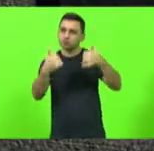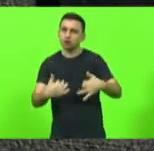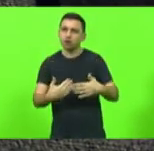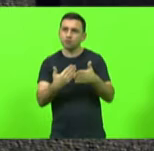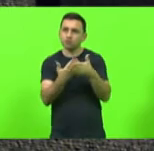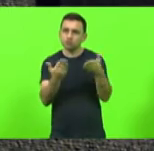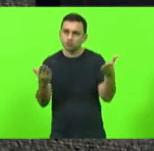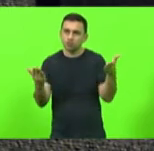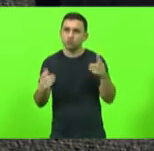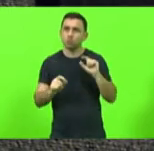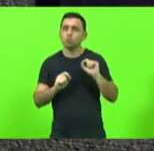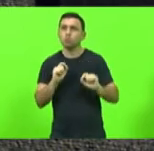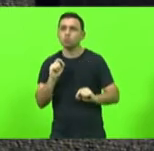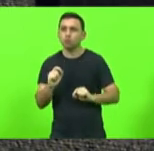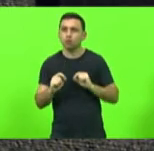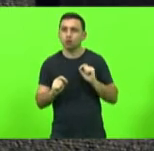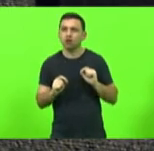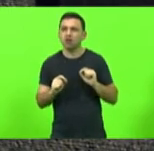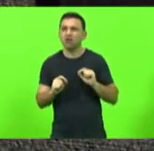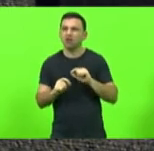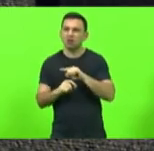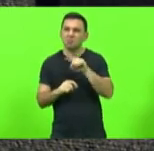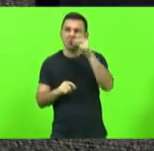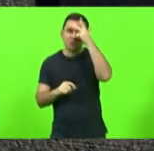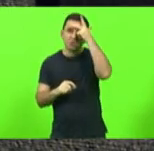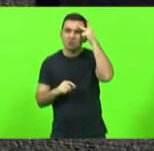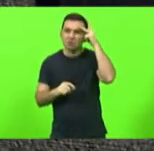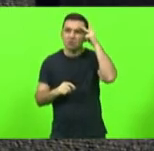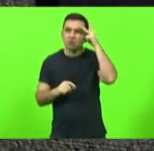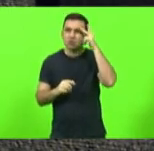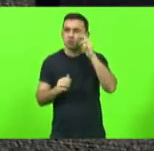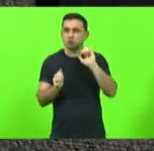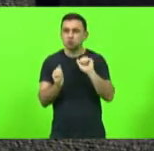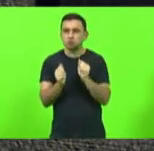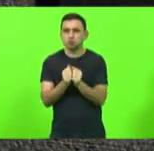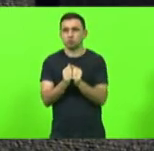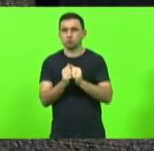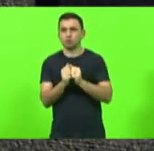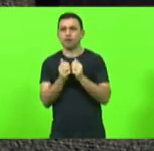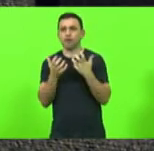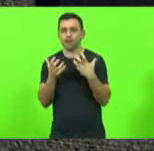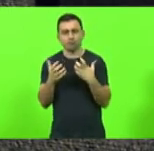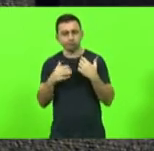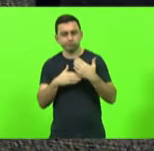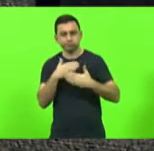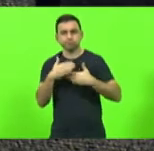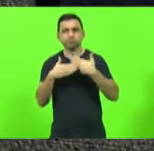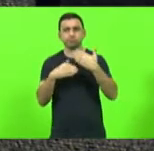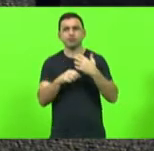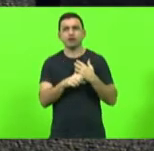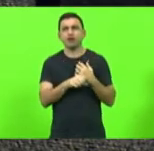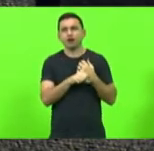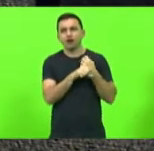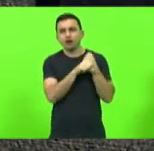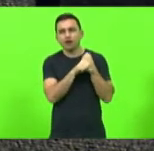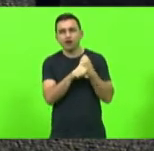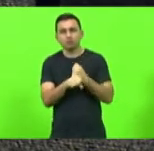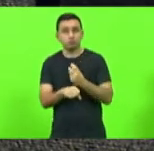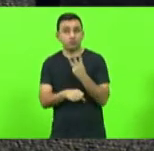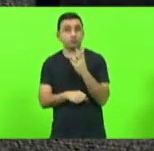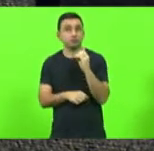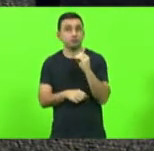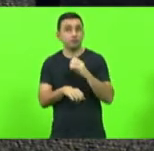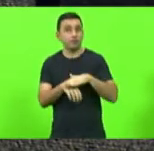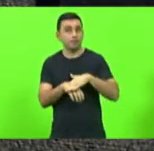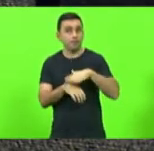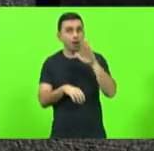trazer um pouco do que tanta gente junta vem construindo ao longo desses mais de 30 anos, né, de luta